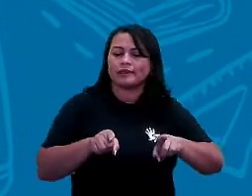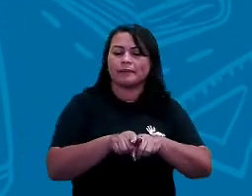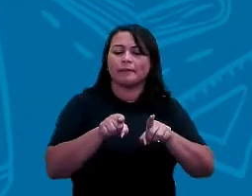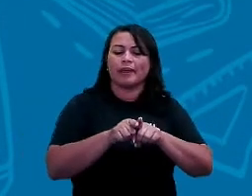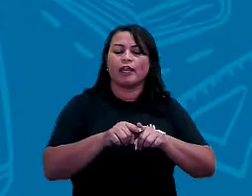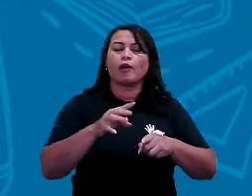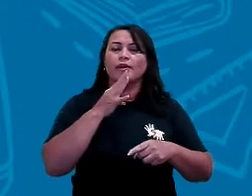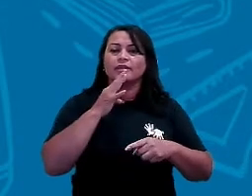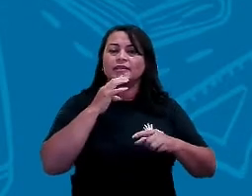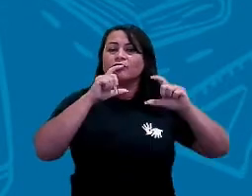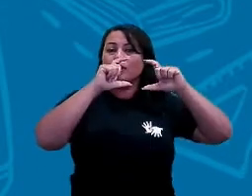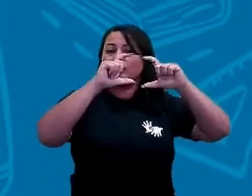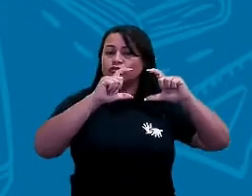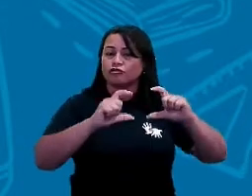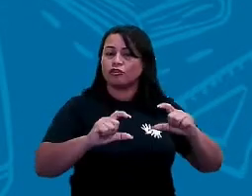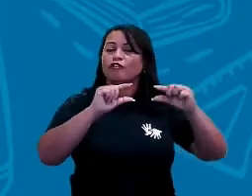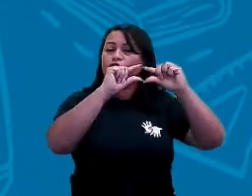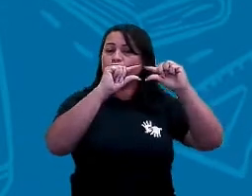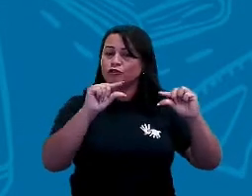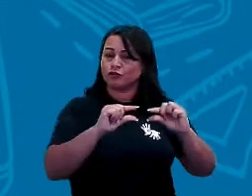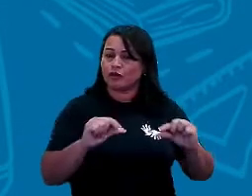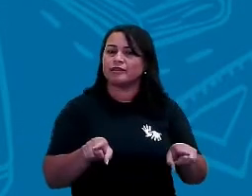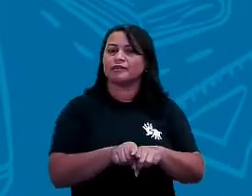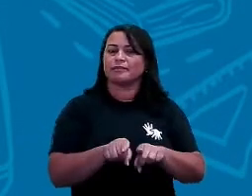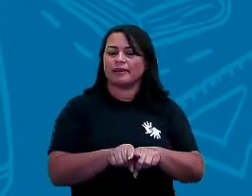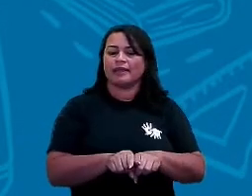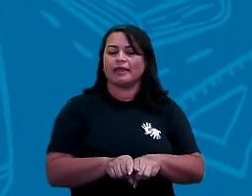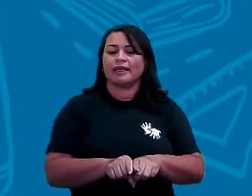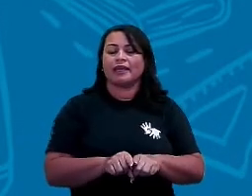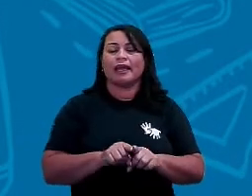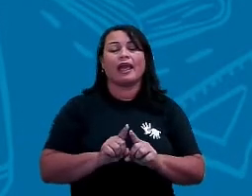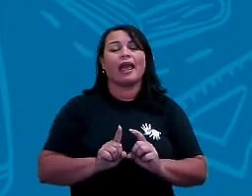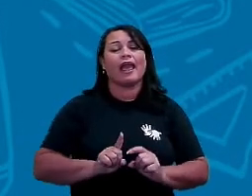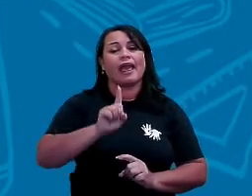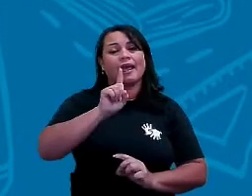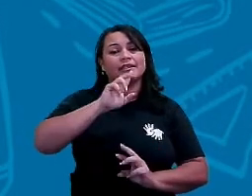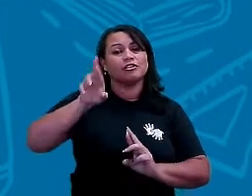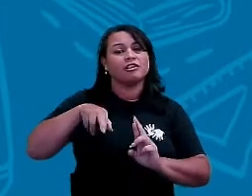as estrofes e os versos, tá certo? Essa foi a nossa